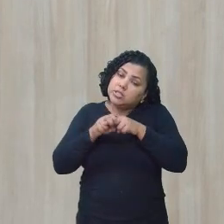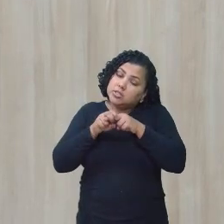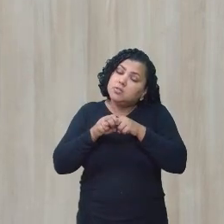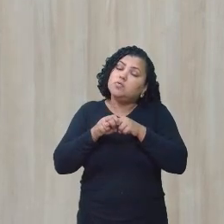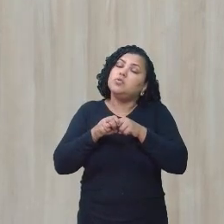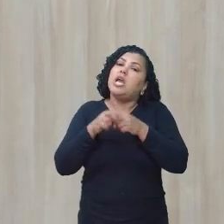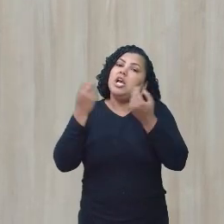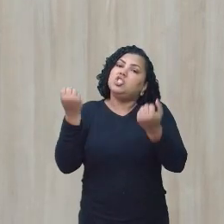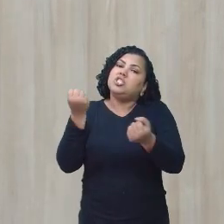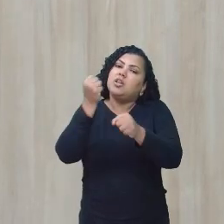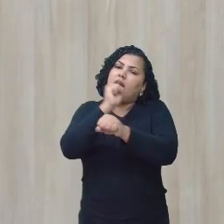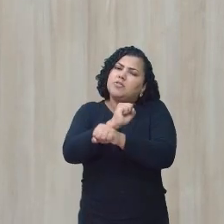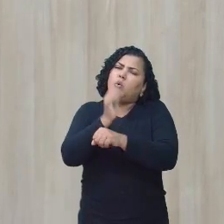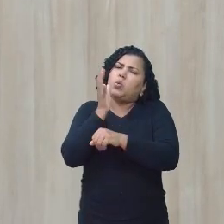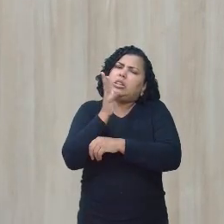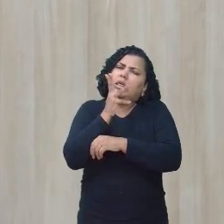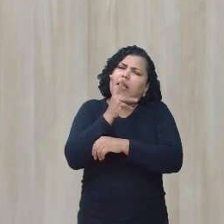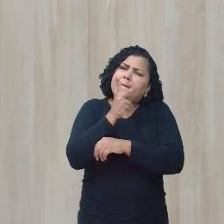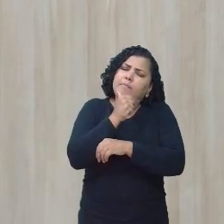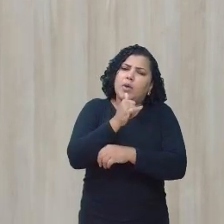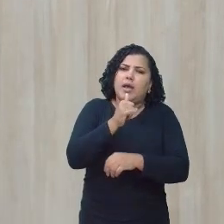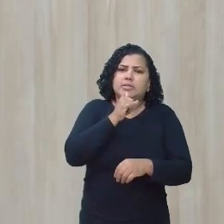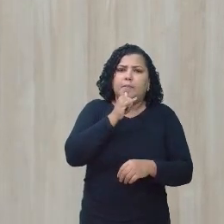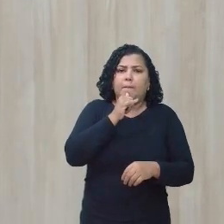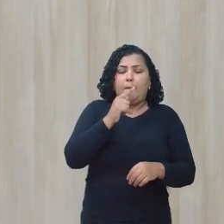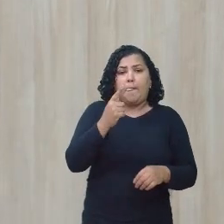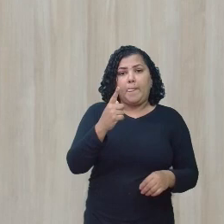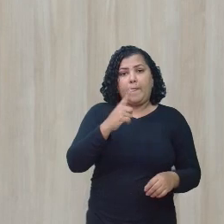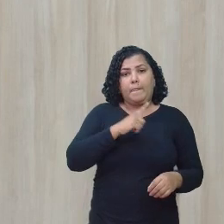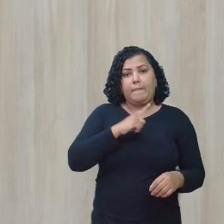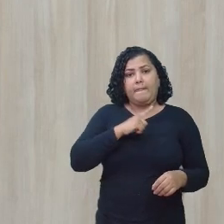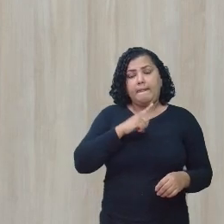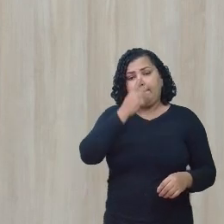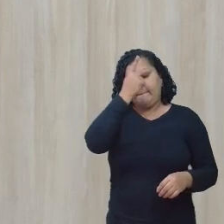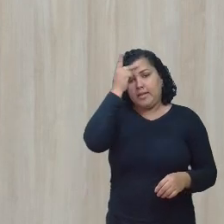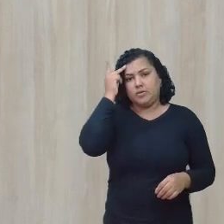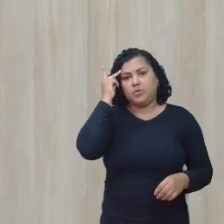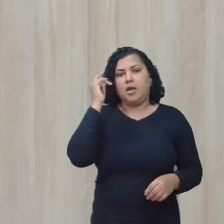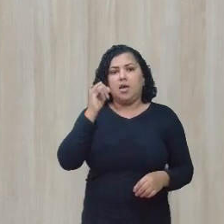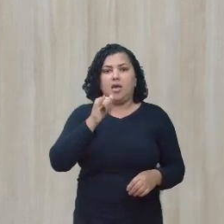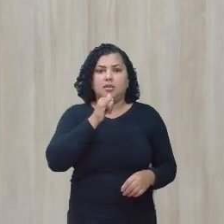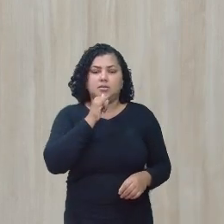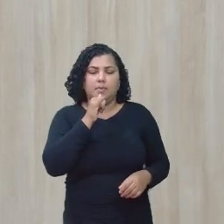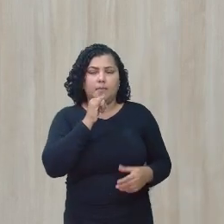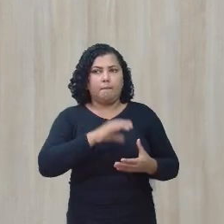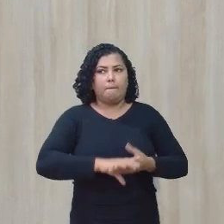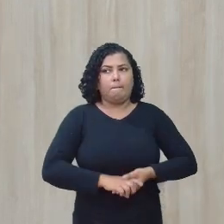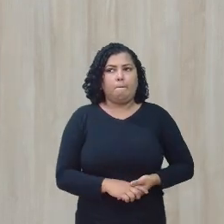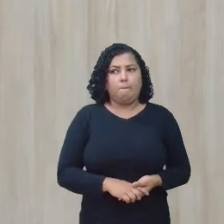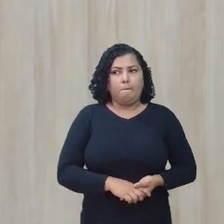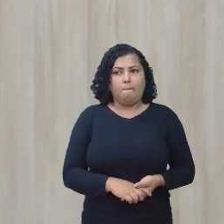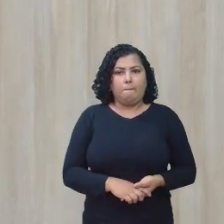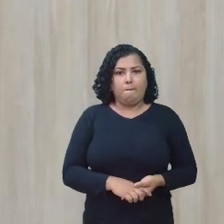instituição pulverizada. Gente, tinha sujeitos que tinham um sujeito escravizado, tinham pessoas que tinham um sujeito escravizado, que os dois ali